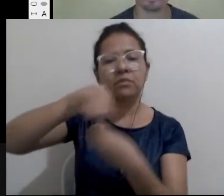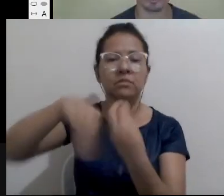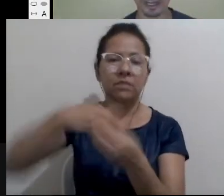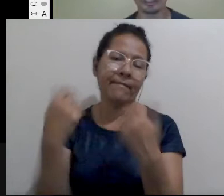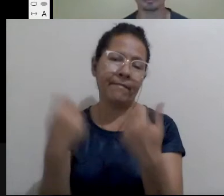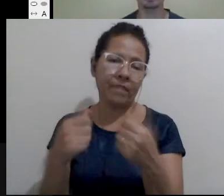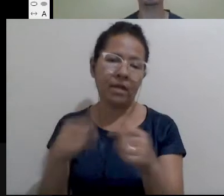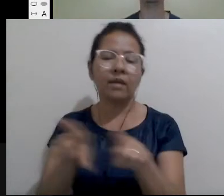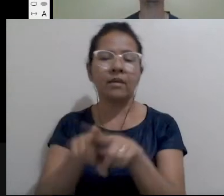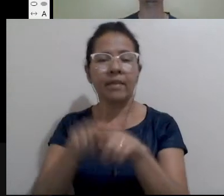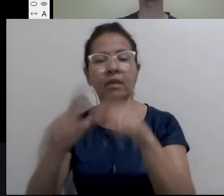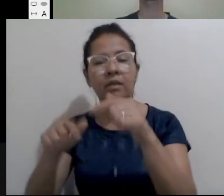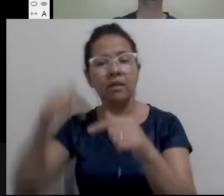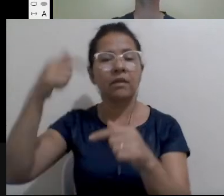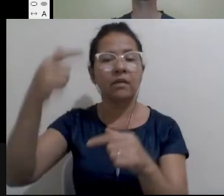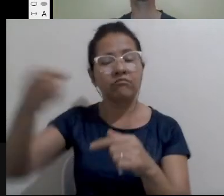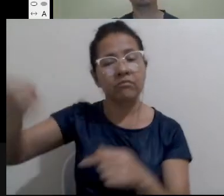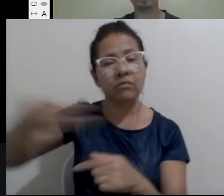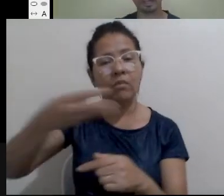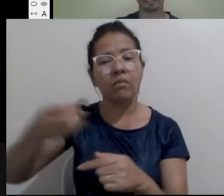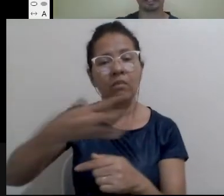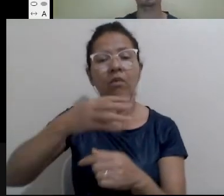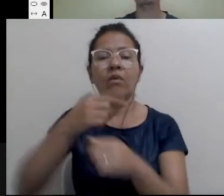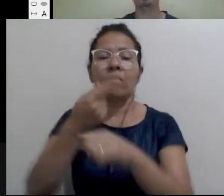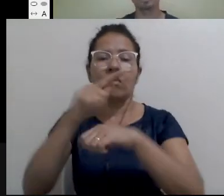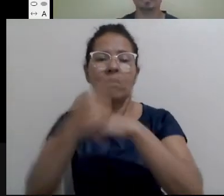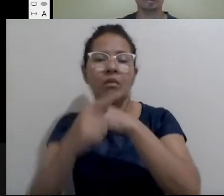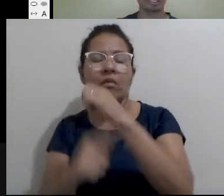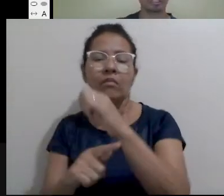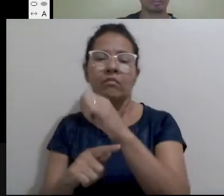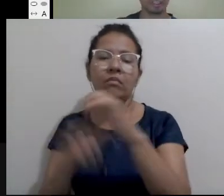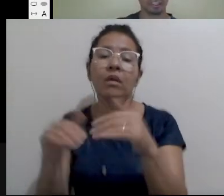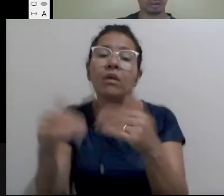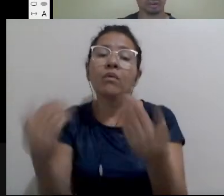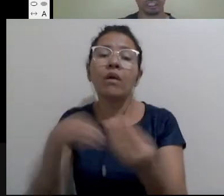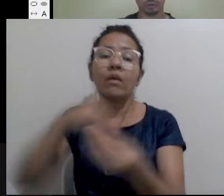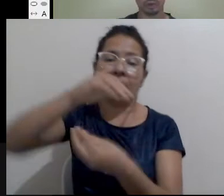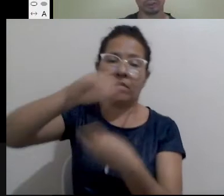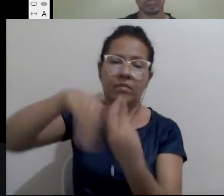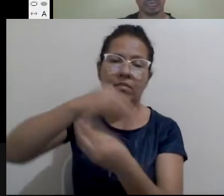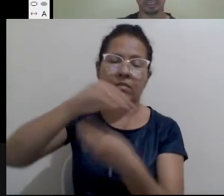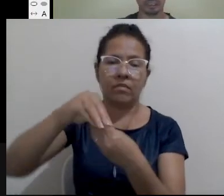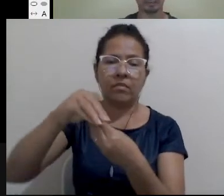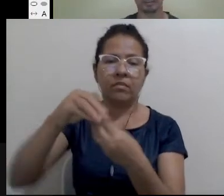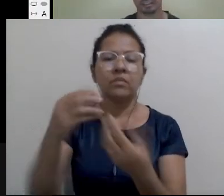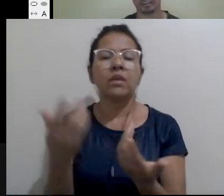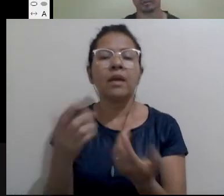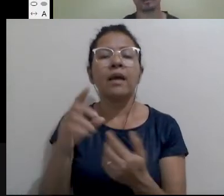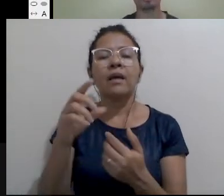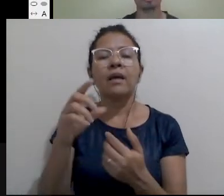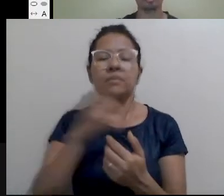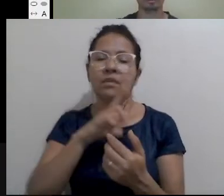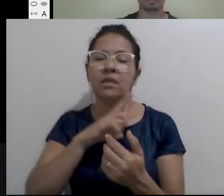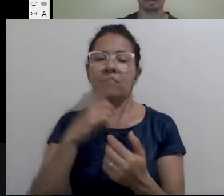destes orbitais e, consequentemente, gerando novos orbitais, tá? Qual que é a mistura que a gente faz aqui, ó? Nós temos 2 orbitais D